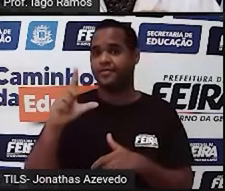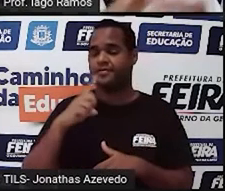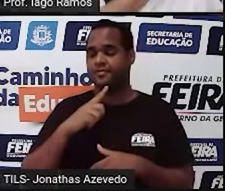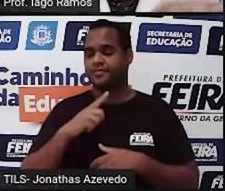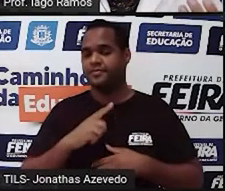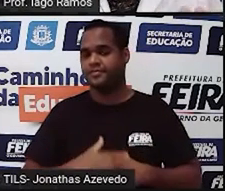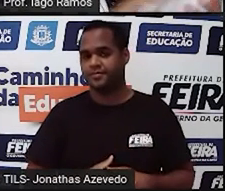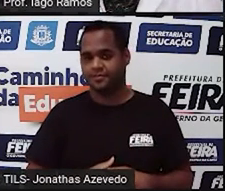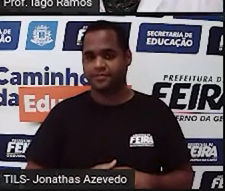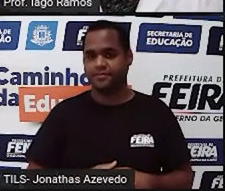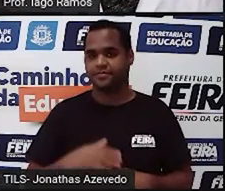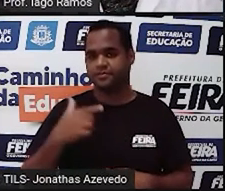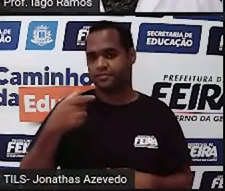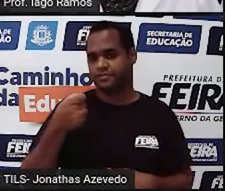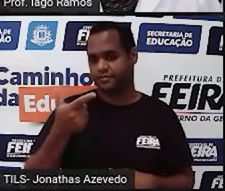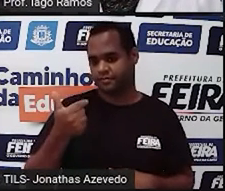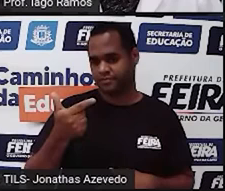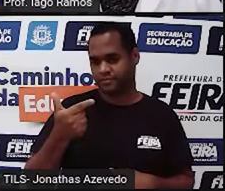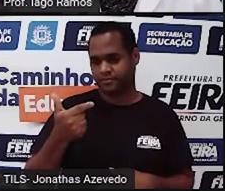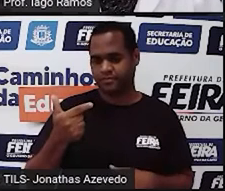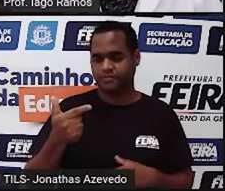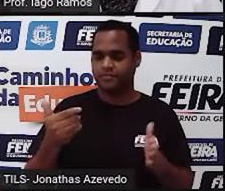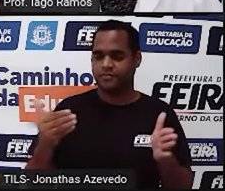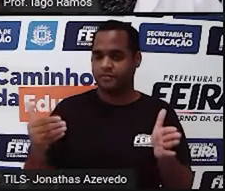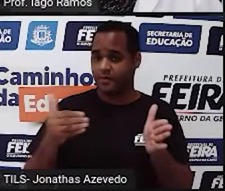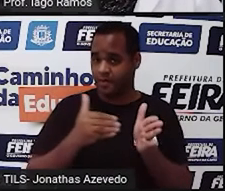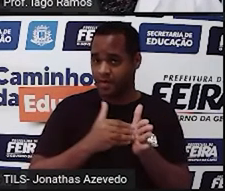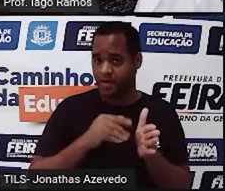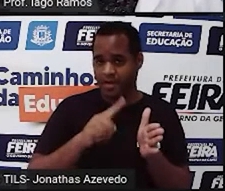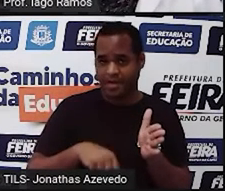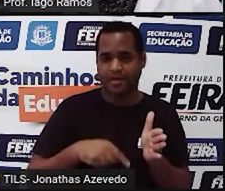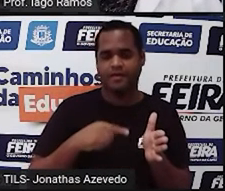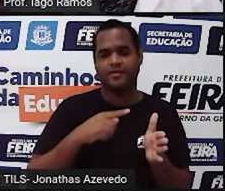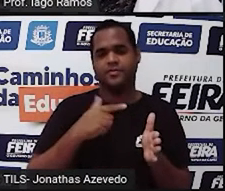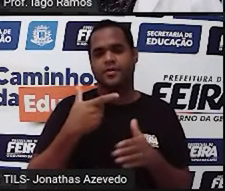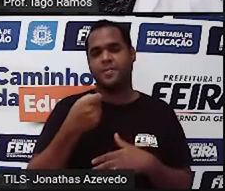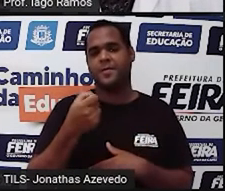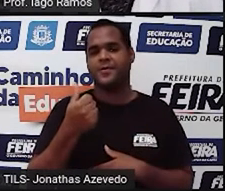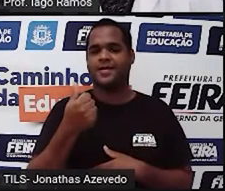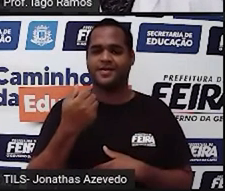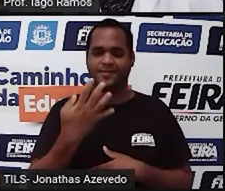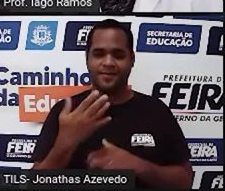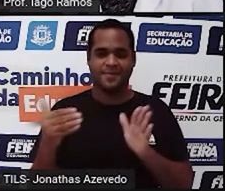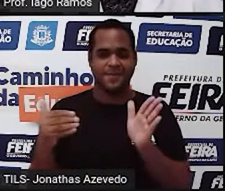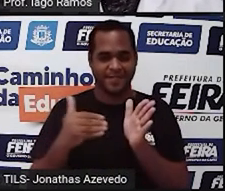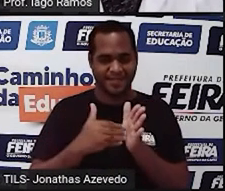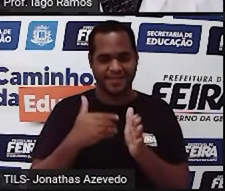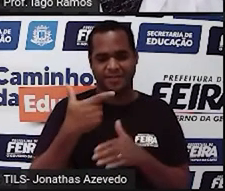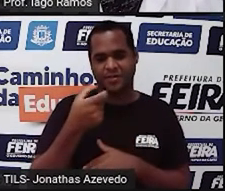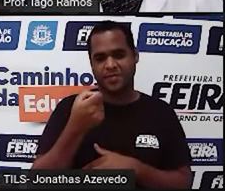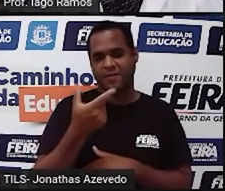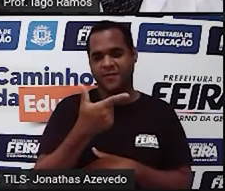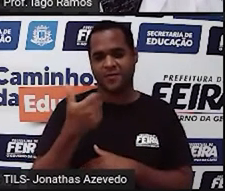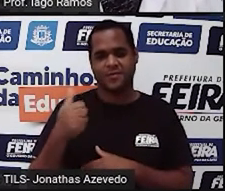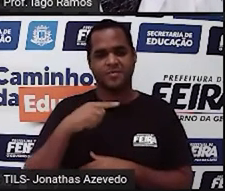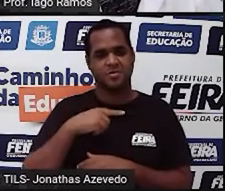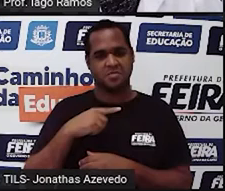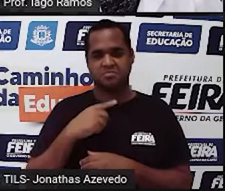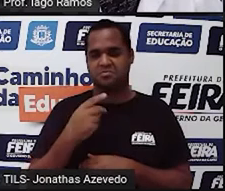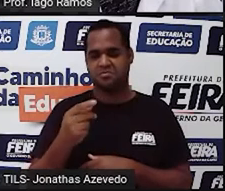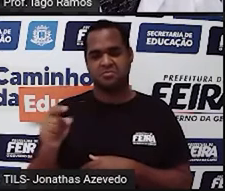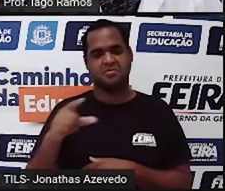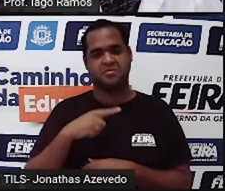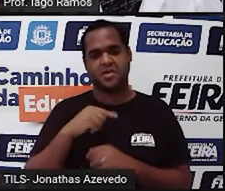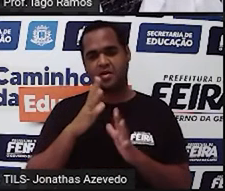porque de 2012 para cá já se passou algum tempo o que é que tem de interessante nessa tabela